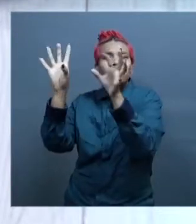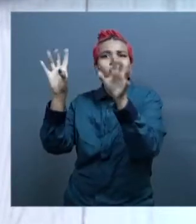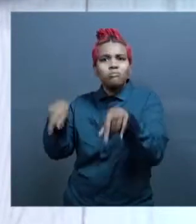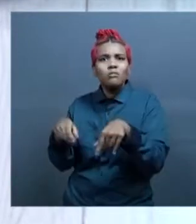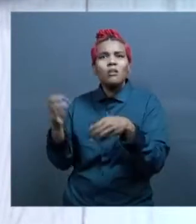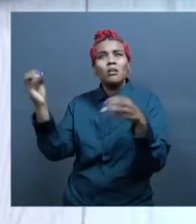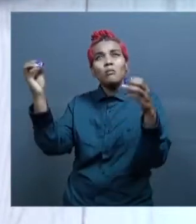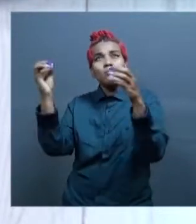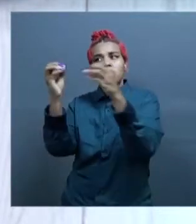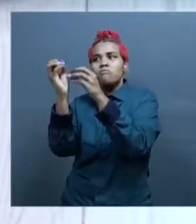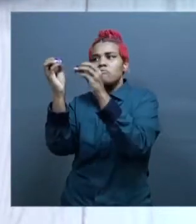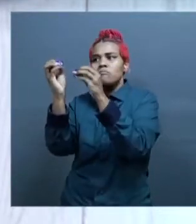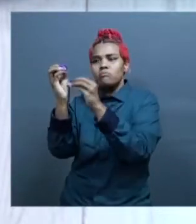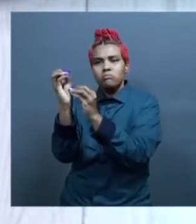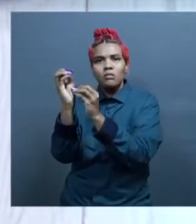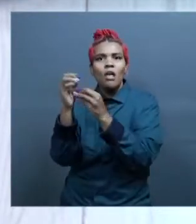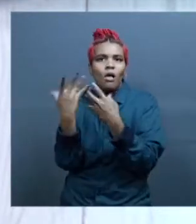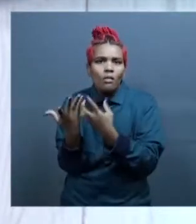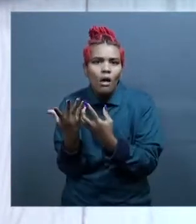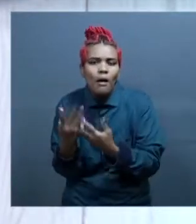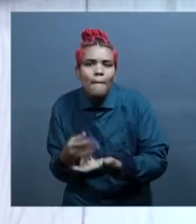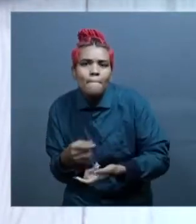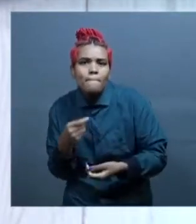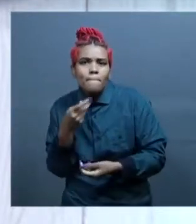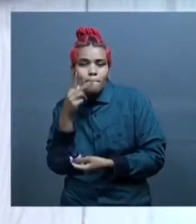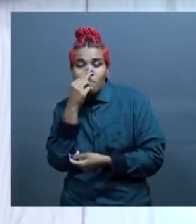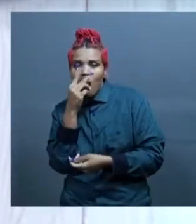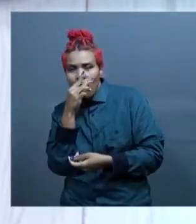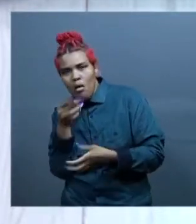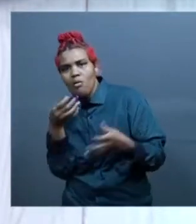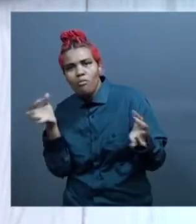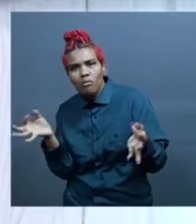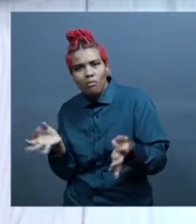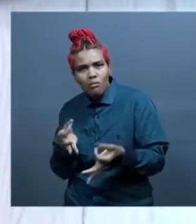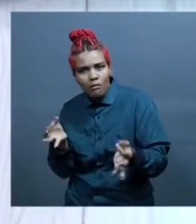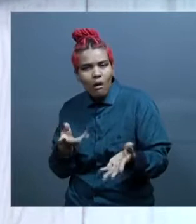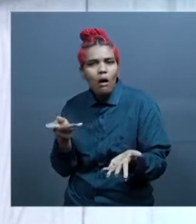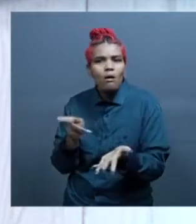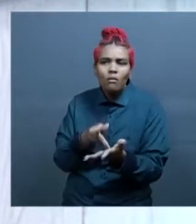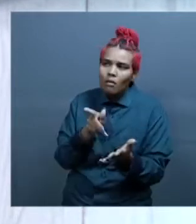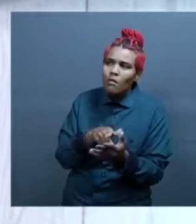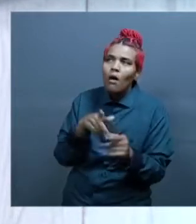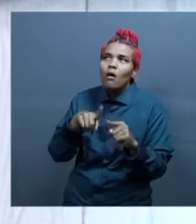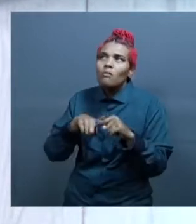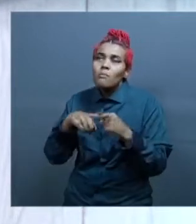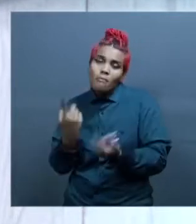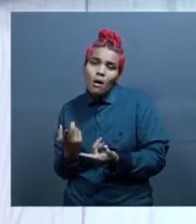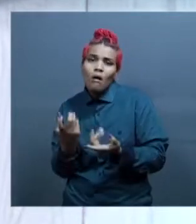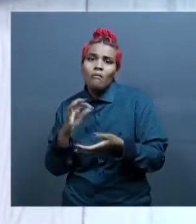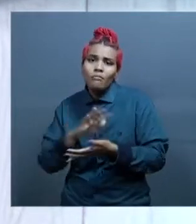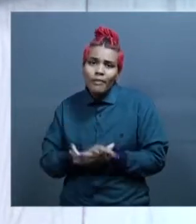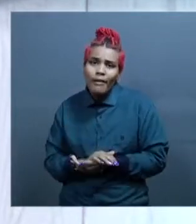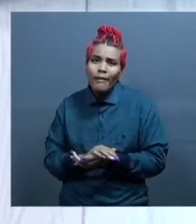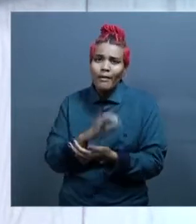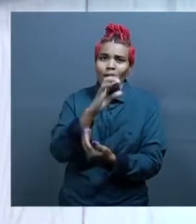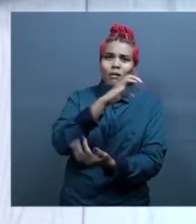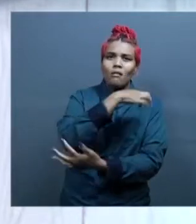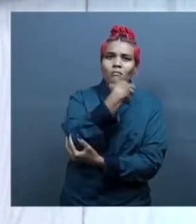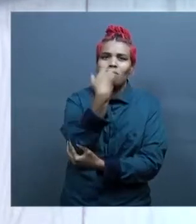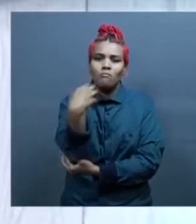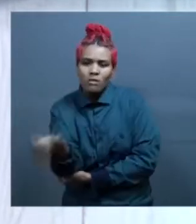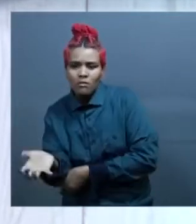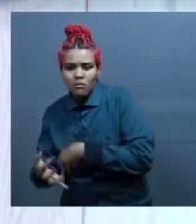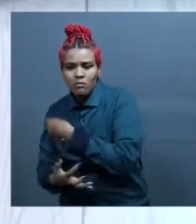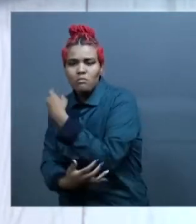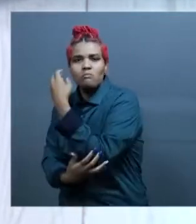esse pode parecer verdadeiro pois a para introduzir uma nova área no sistema agrícola por exemplo o desmatamento geralmente